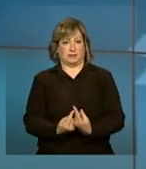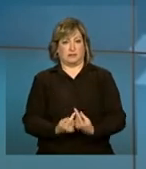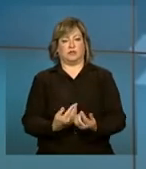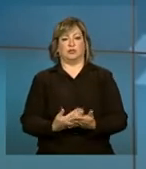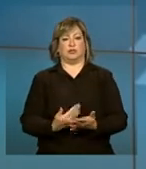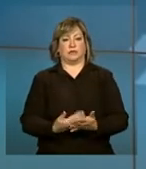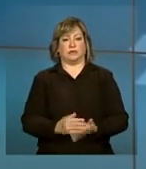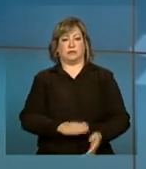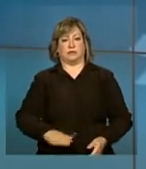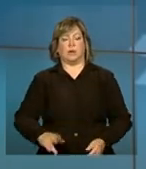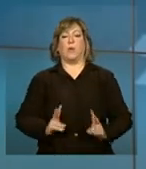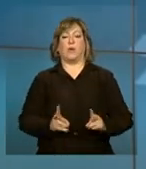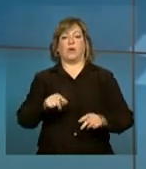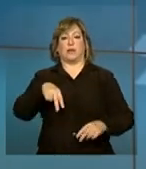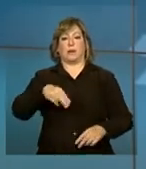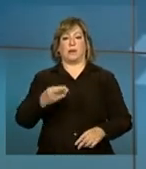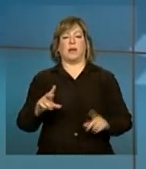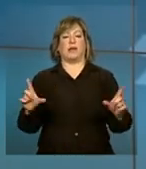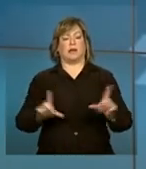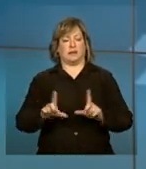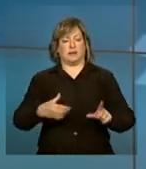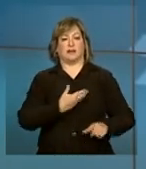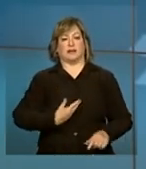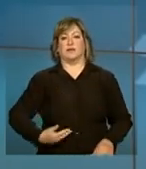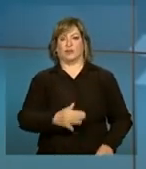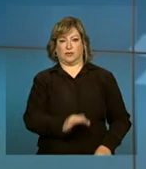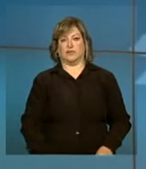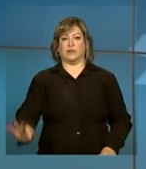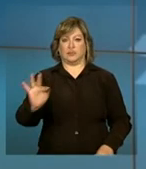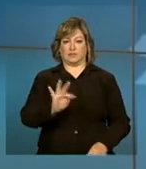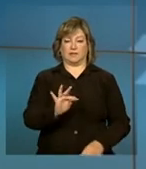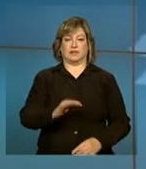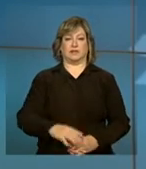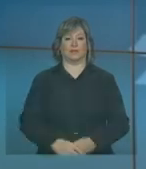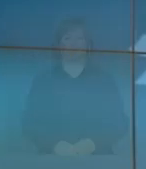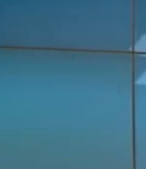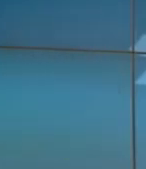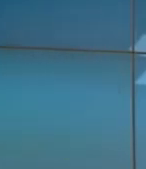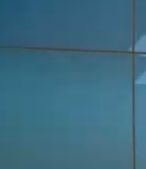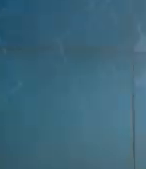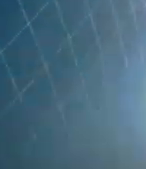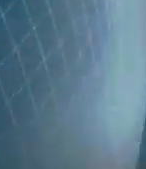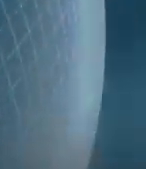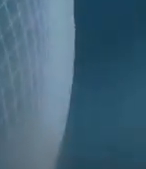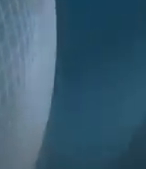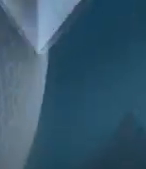de educação infantil. Continue com a gente aqui na NBR, a TV do Governo Federal.